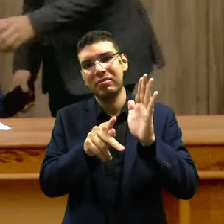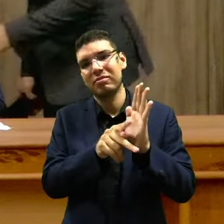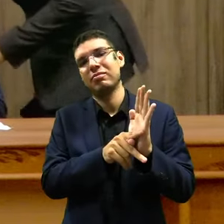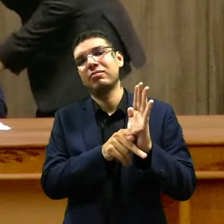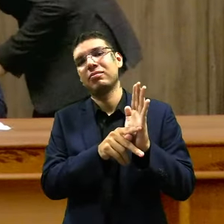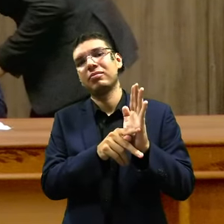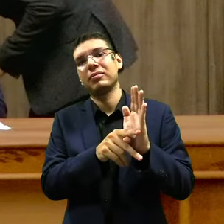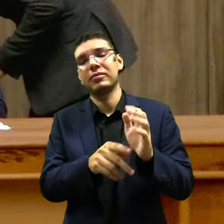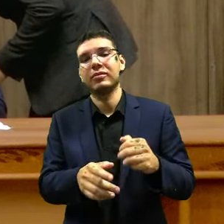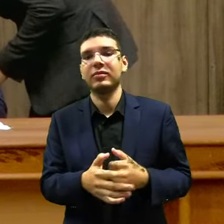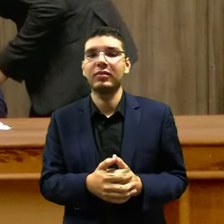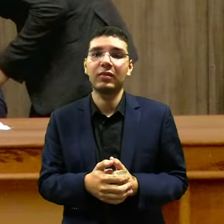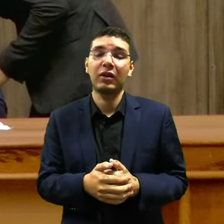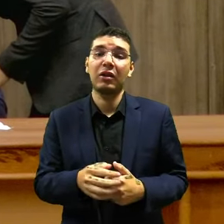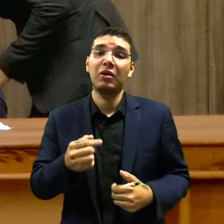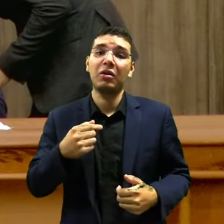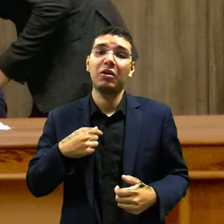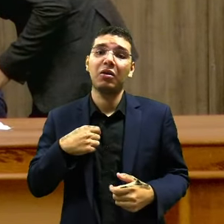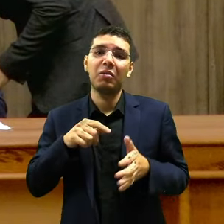aqui